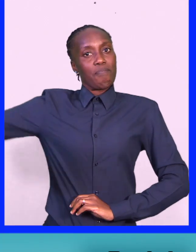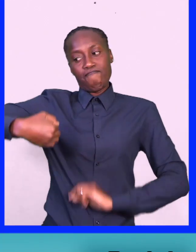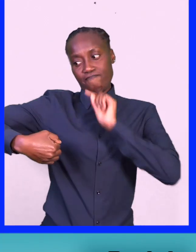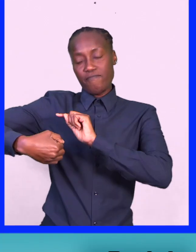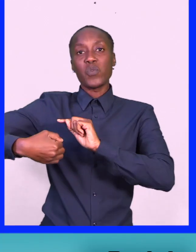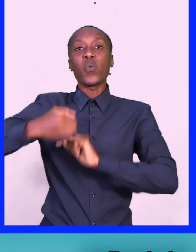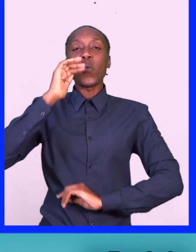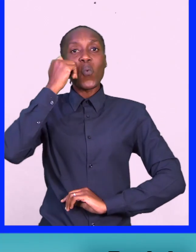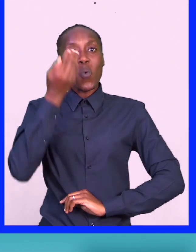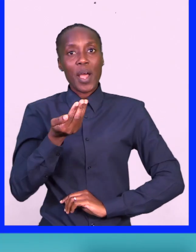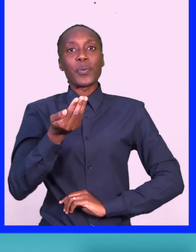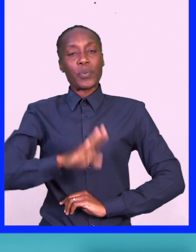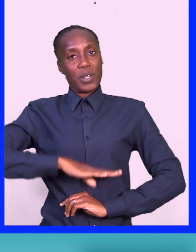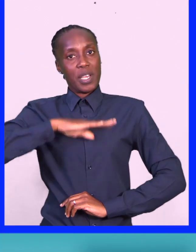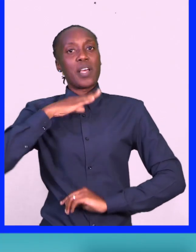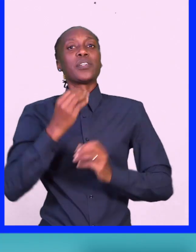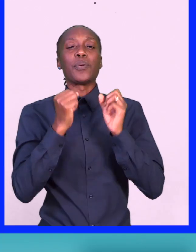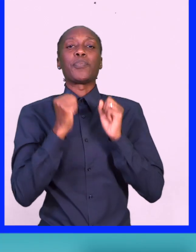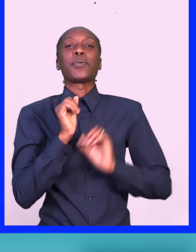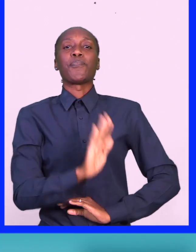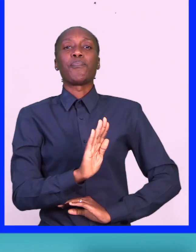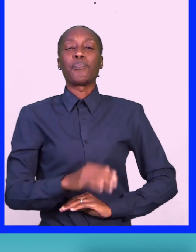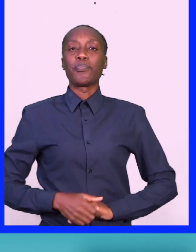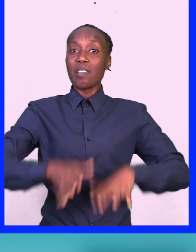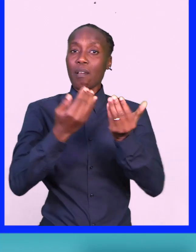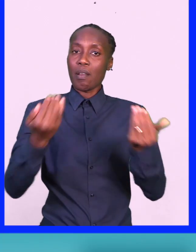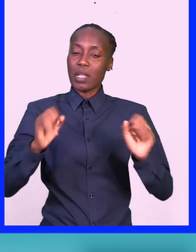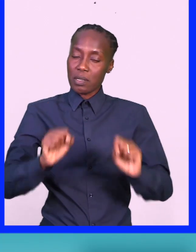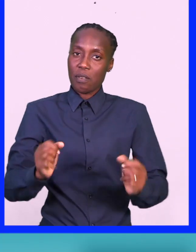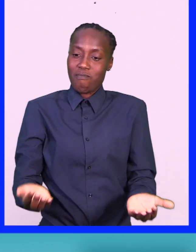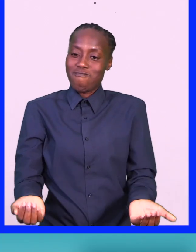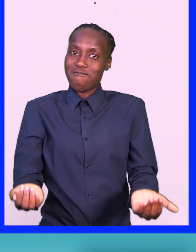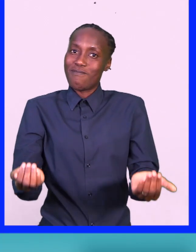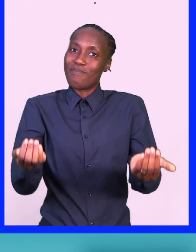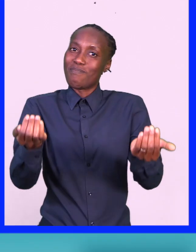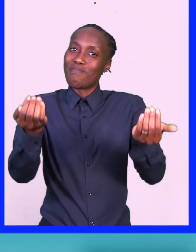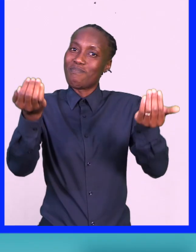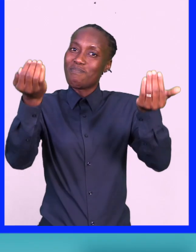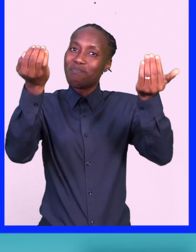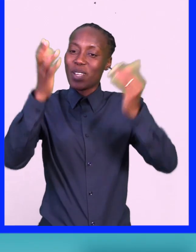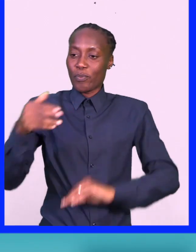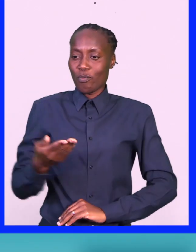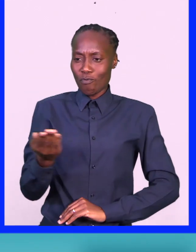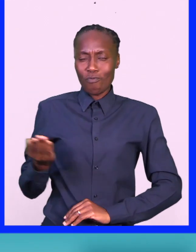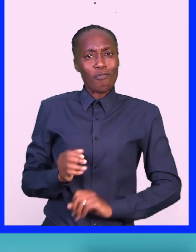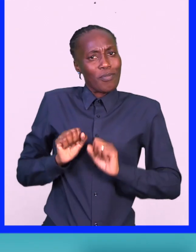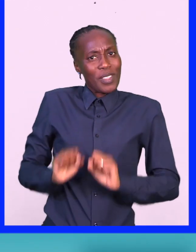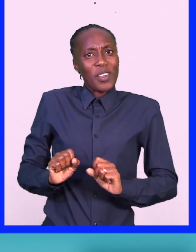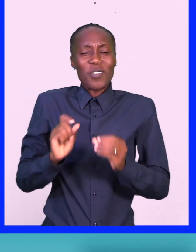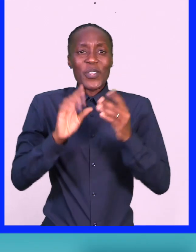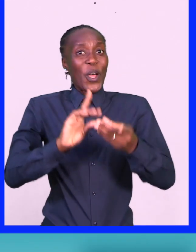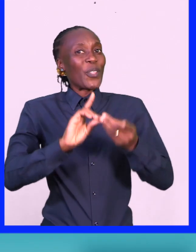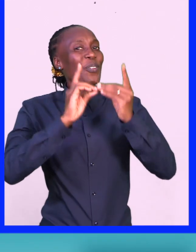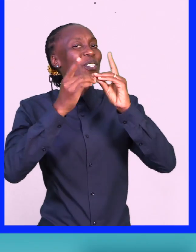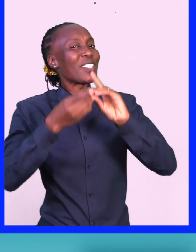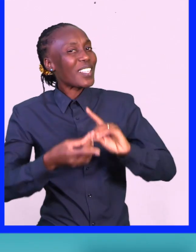pessoa escolher com quem ela quer ficar e principalmente no momento certo. Deixem as crianças crescer. Elas de alguma forma